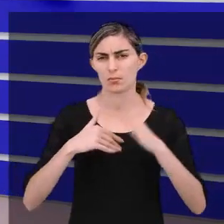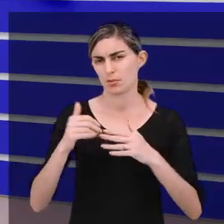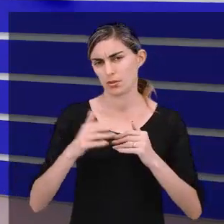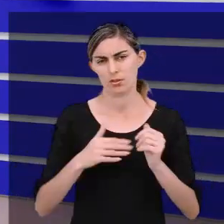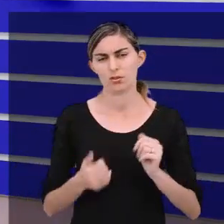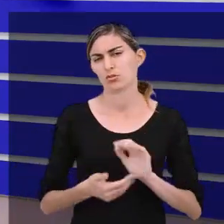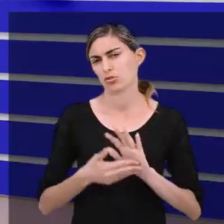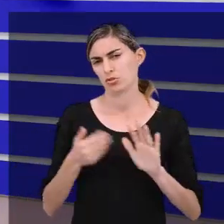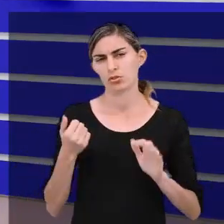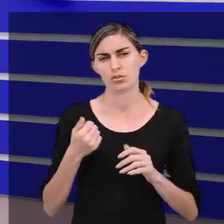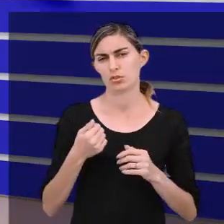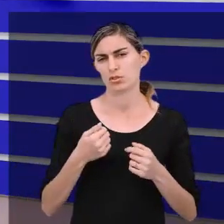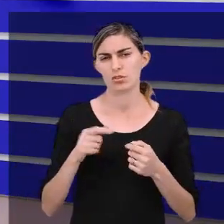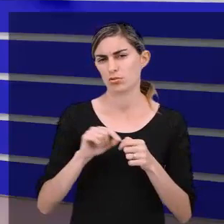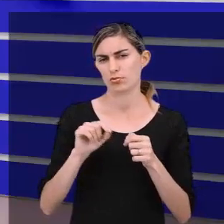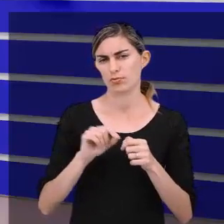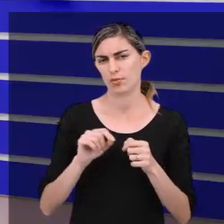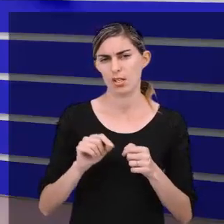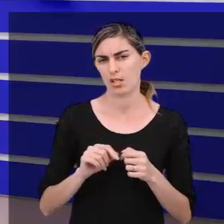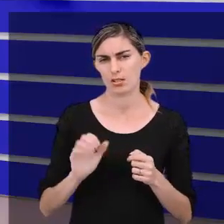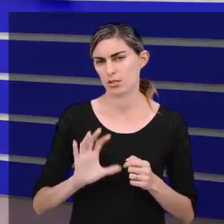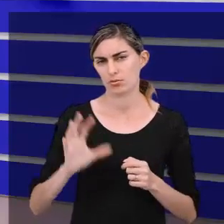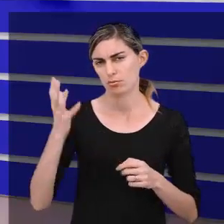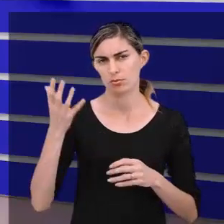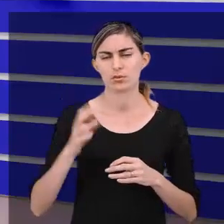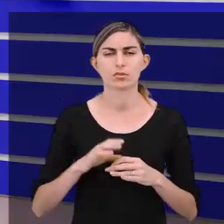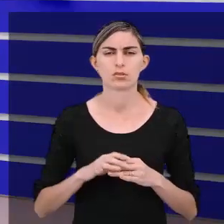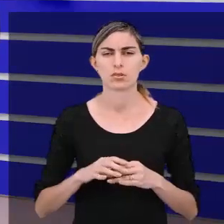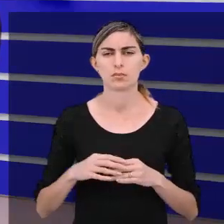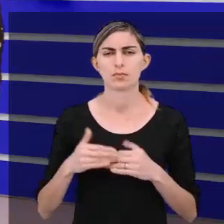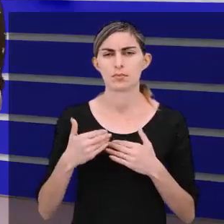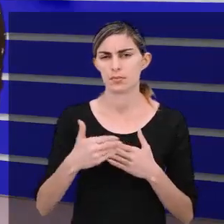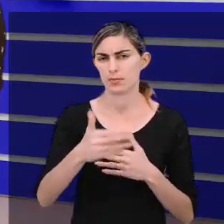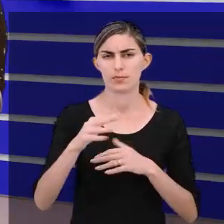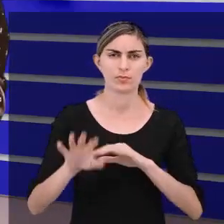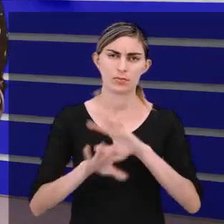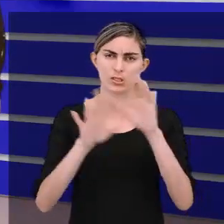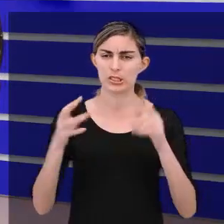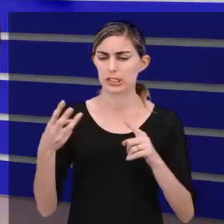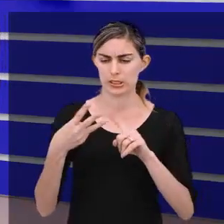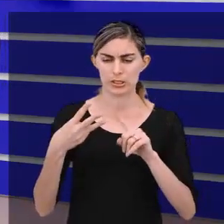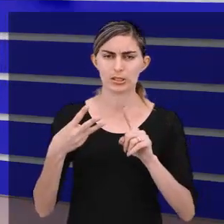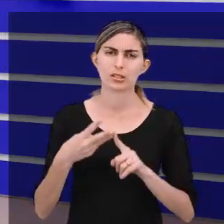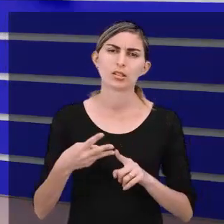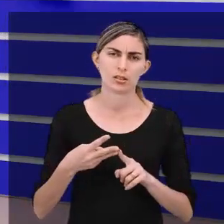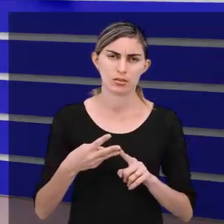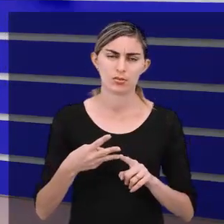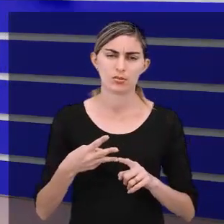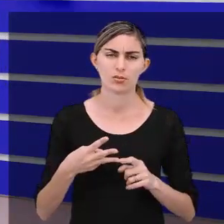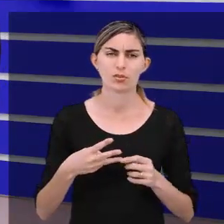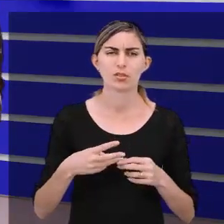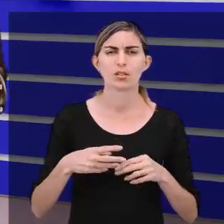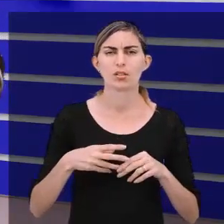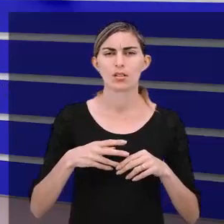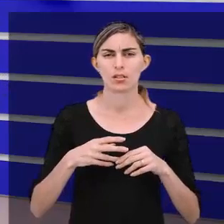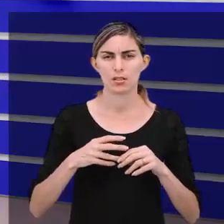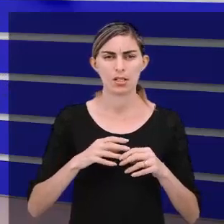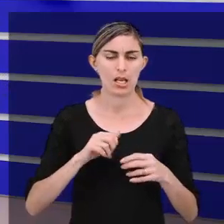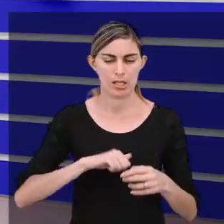tira da gaveta, aquele que não faz acontecer. Né? E para isso envolve o terceiro aspecto, que é o aspecto